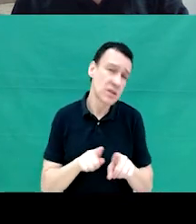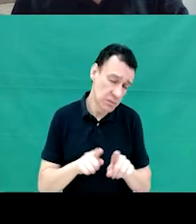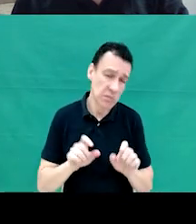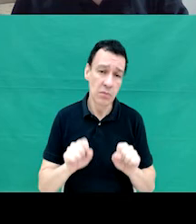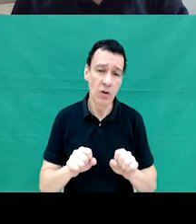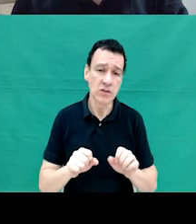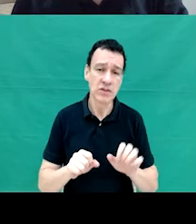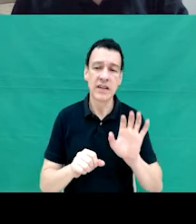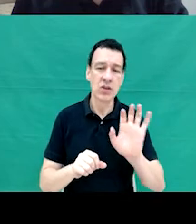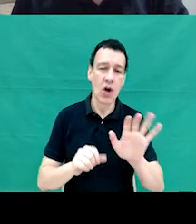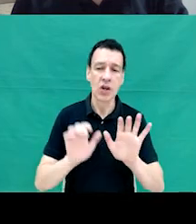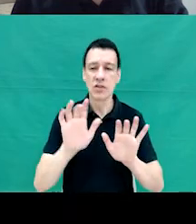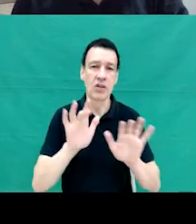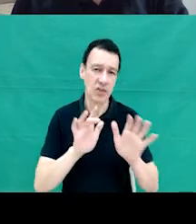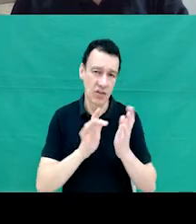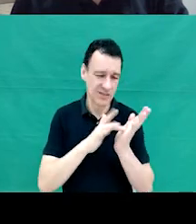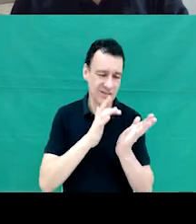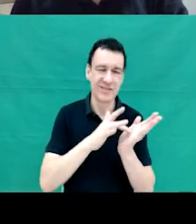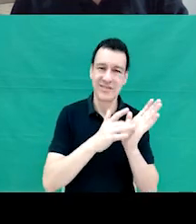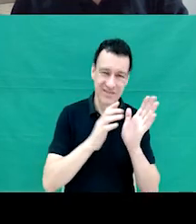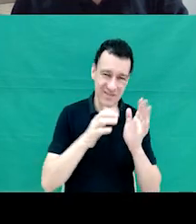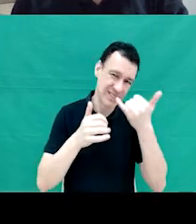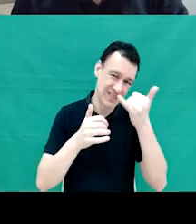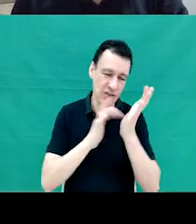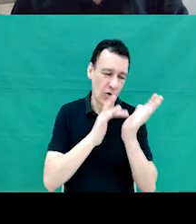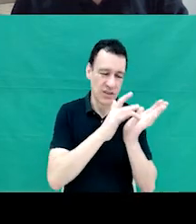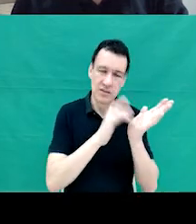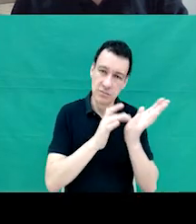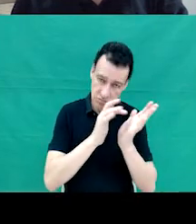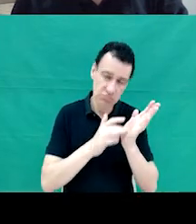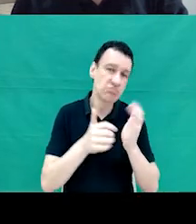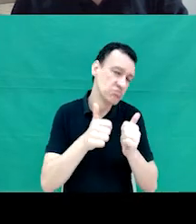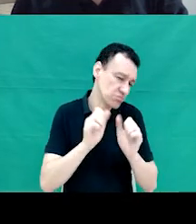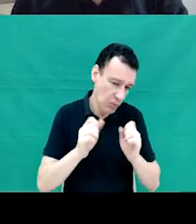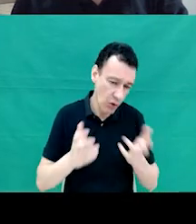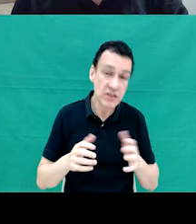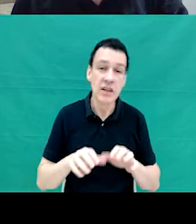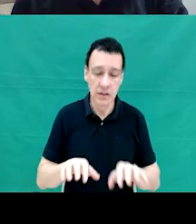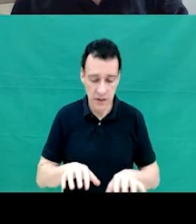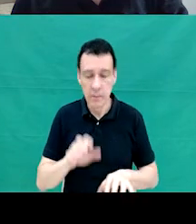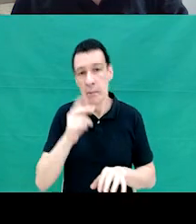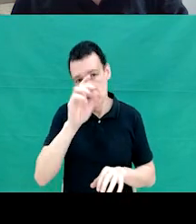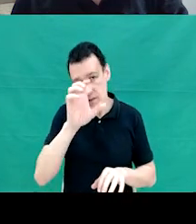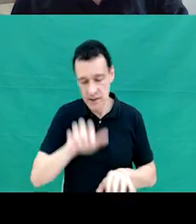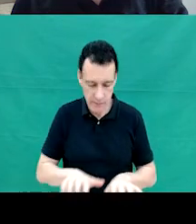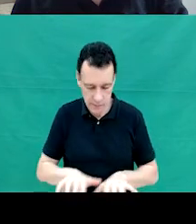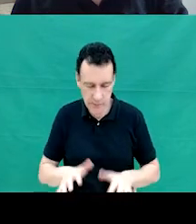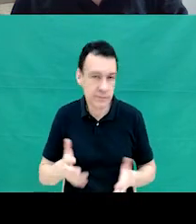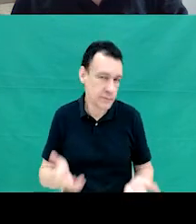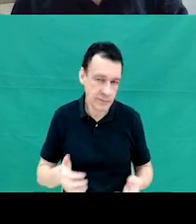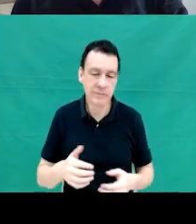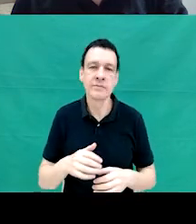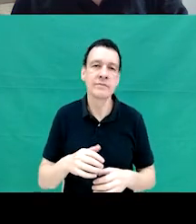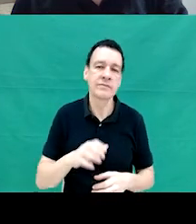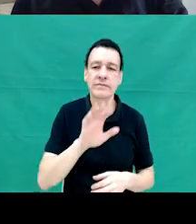como é conhecido em mobile, a possibilidade de você utilizar o teclado, né, se for um PC ou outros dispositivos, mas a